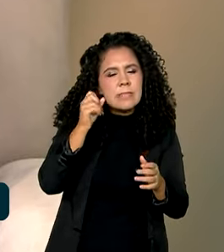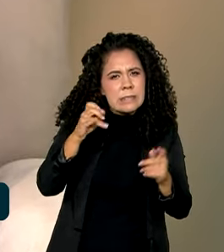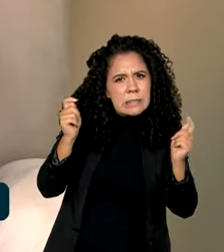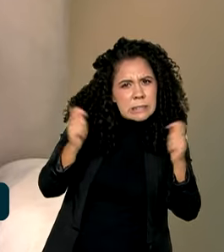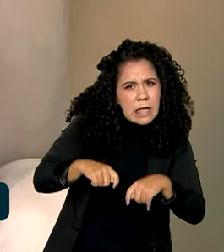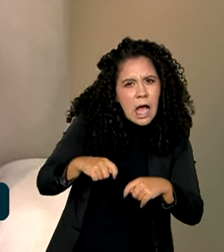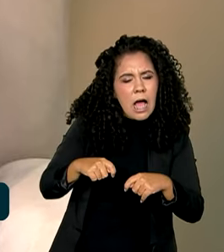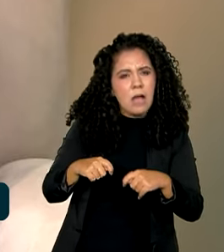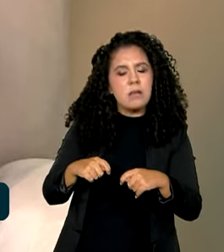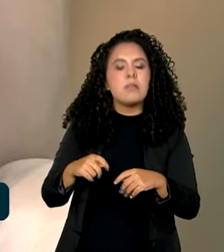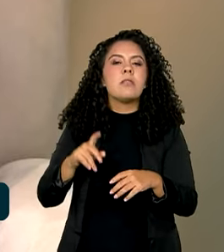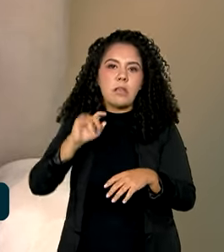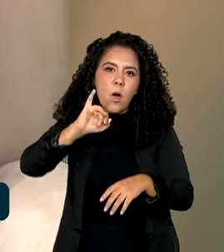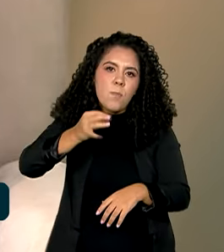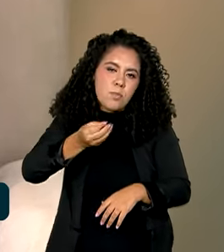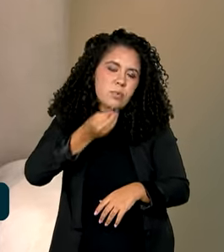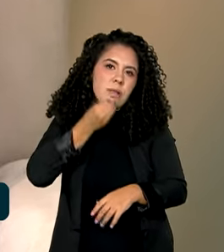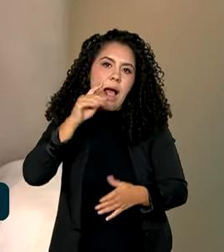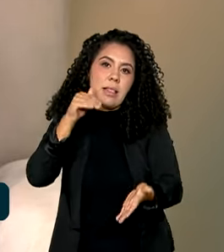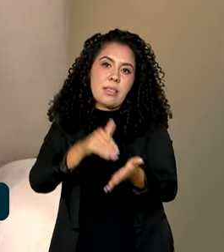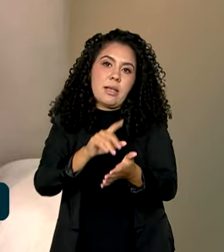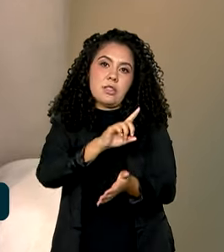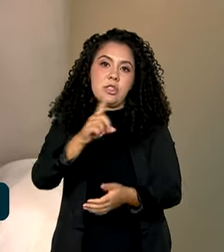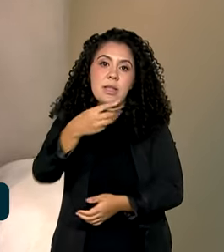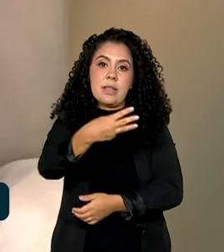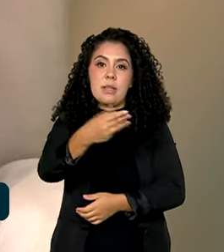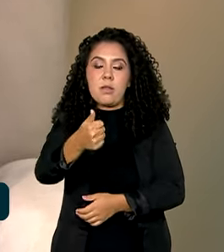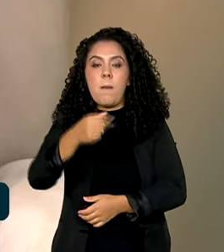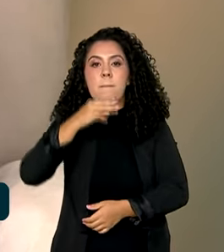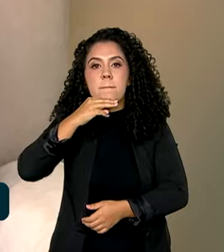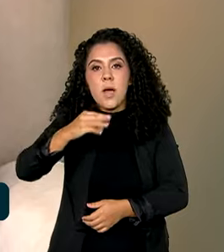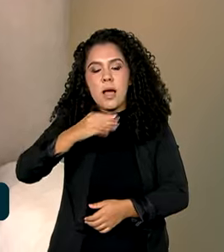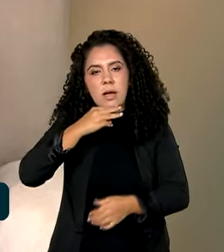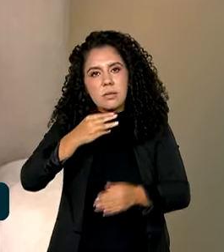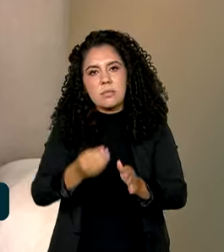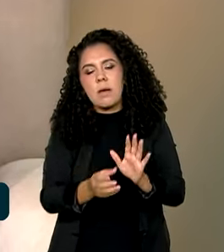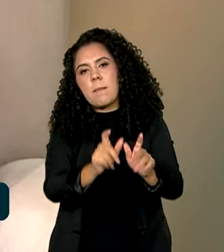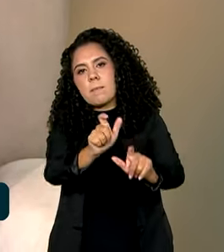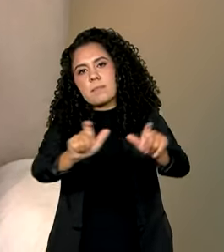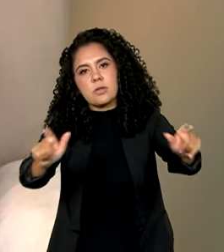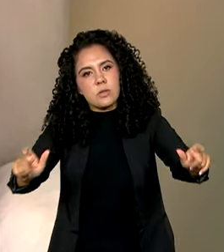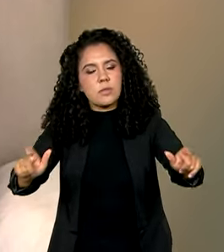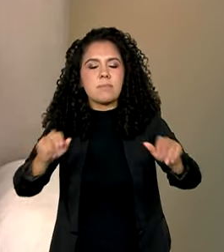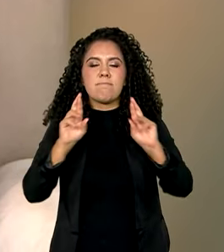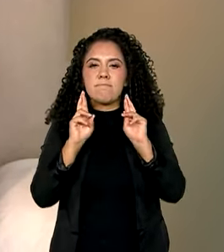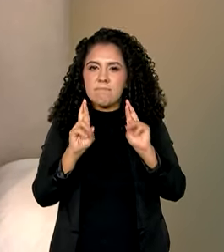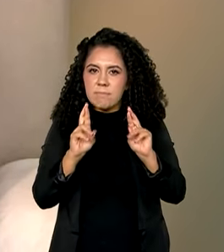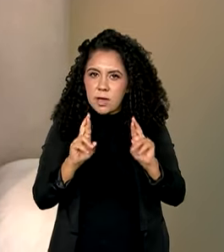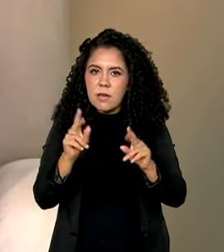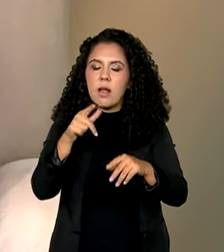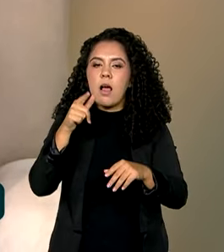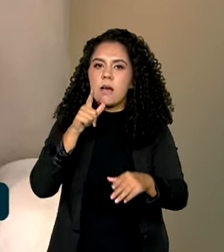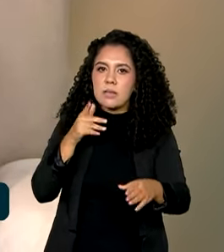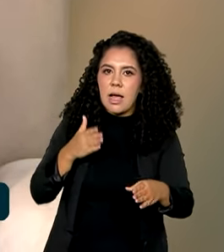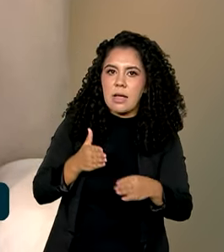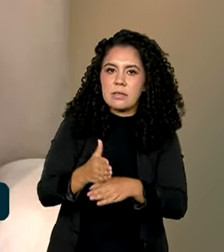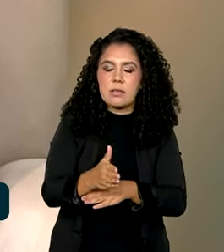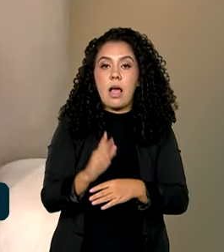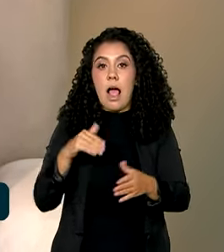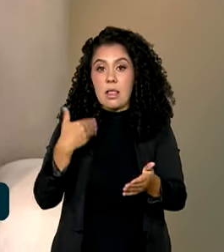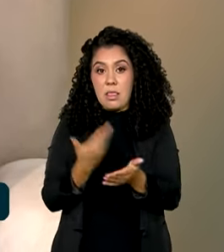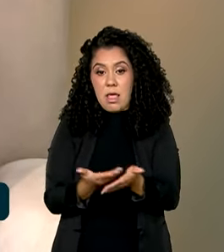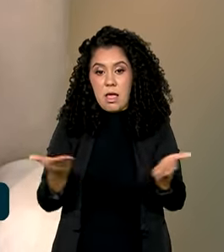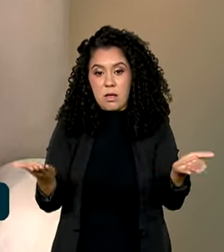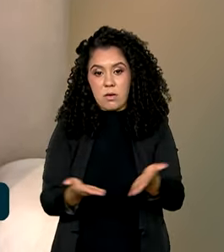a oportunidade vai estar lá até 31 de março para muitas pessoas. A gente espera que muitas pessoas ainda acessem. A gente teve até o